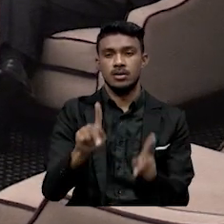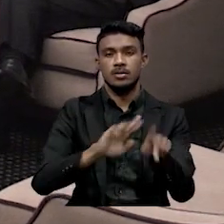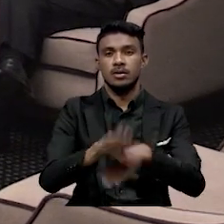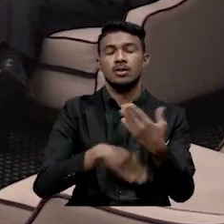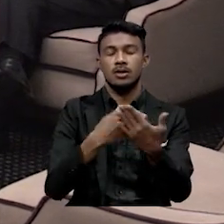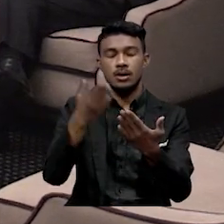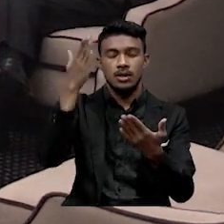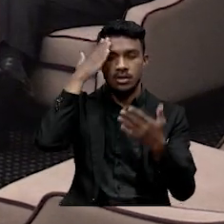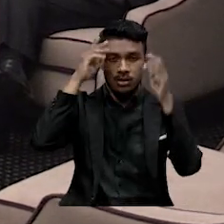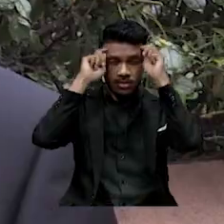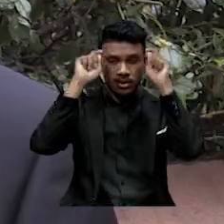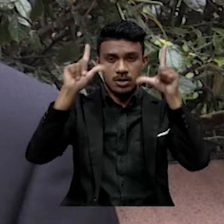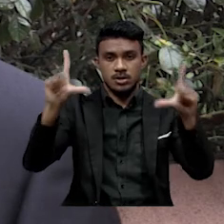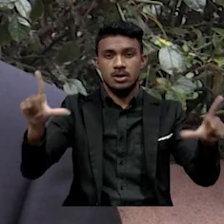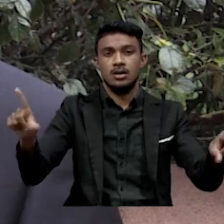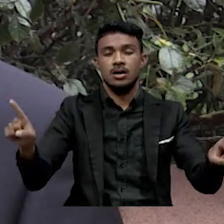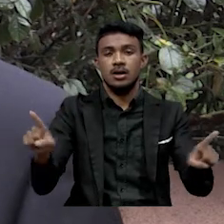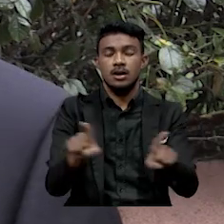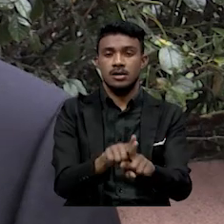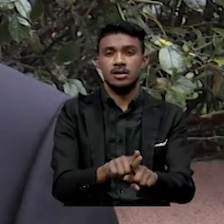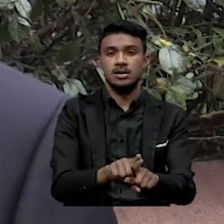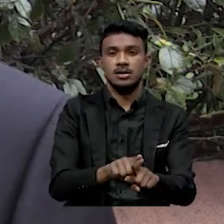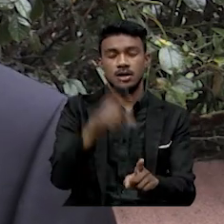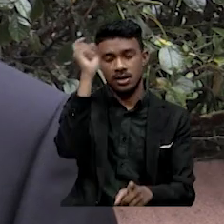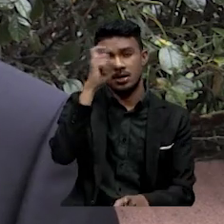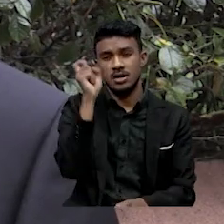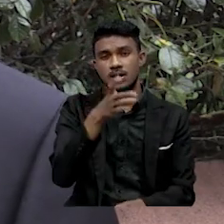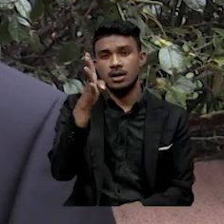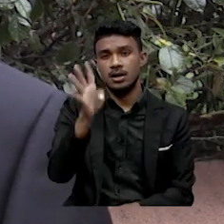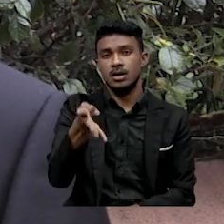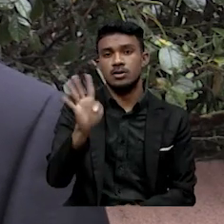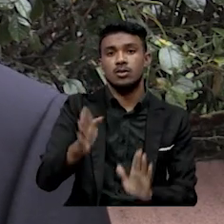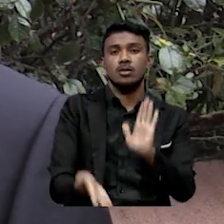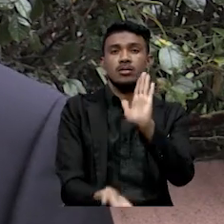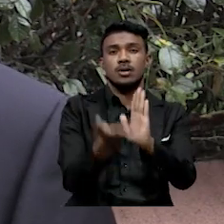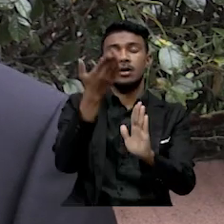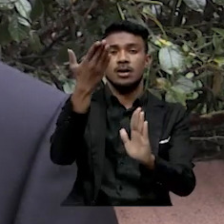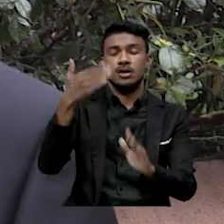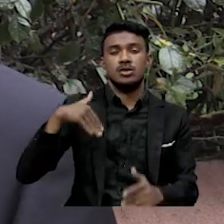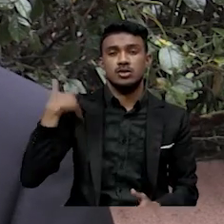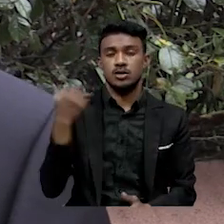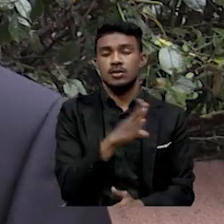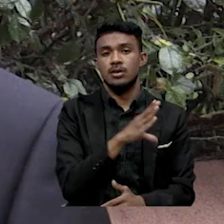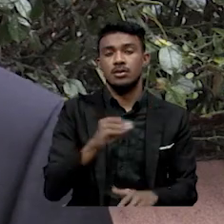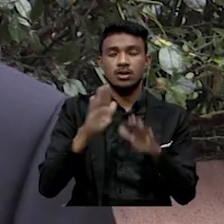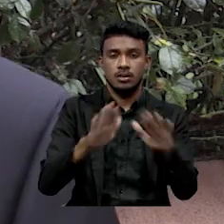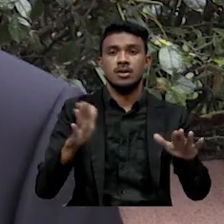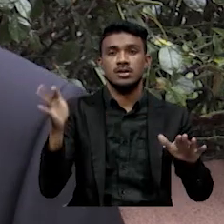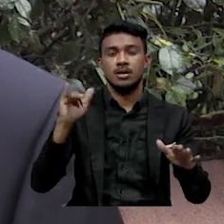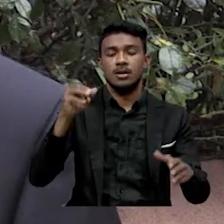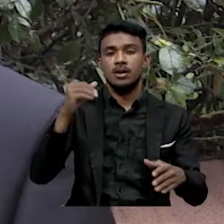Timor-Leste, onde a sociedade hat no Lubalete. Jovem, o Lavar Sira, onde morreu em 1990, na